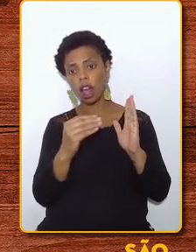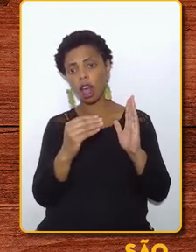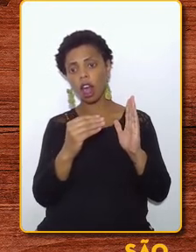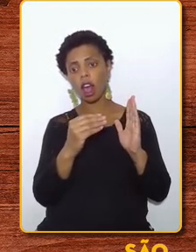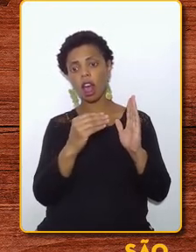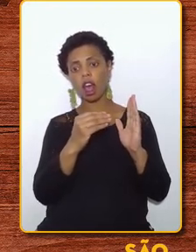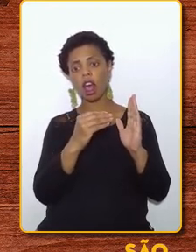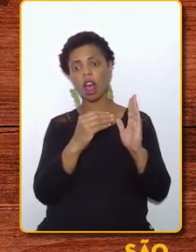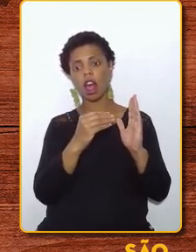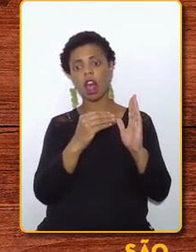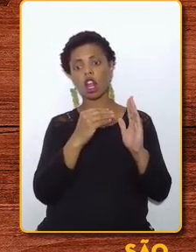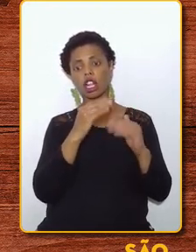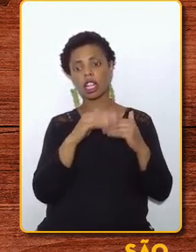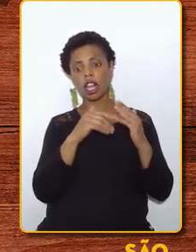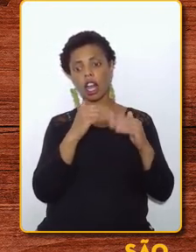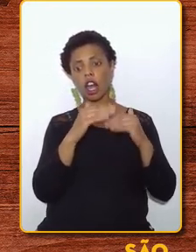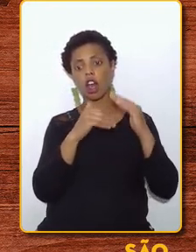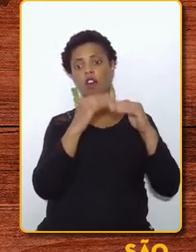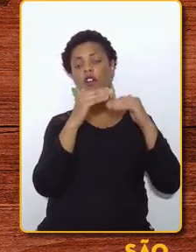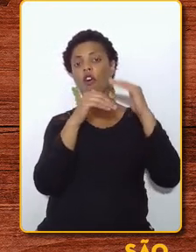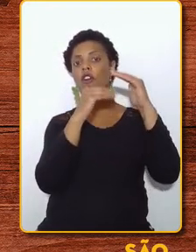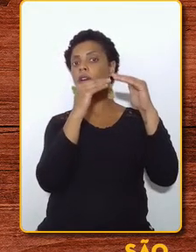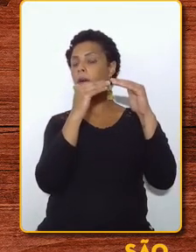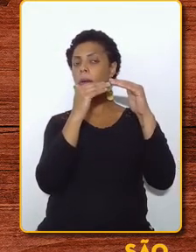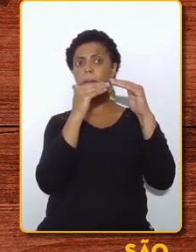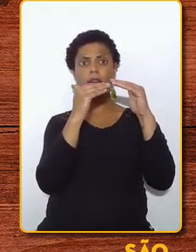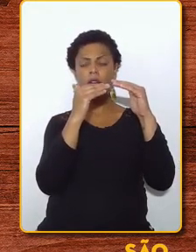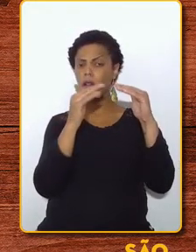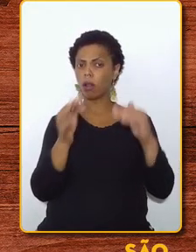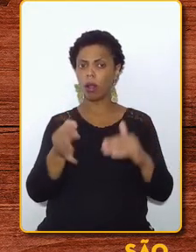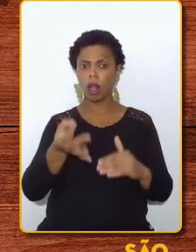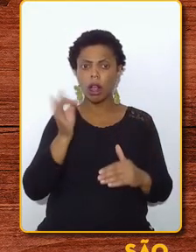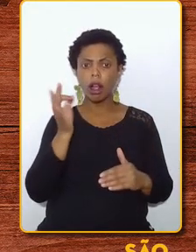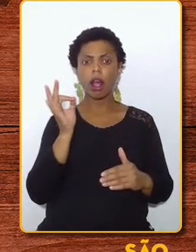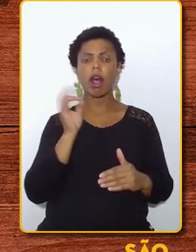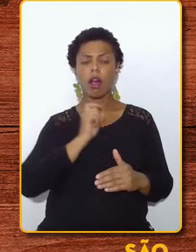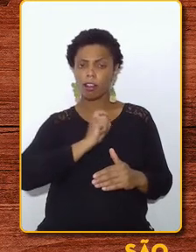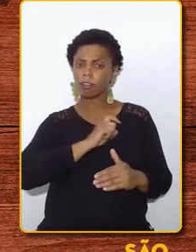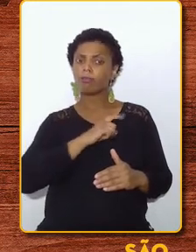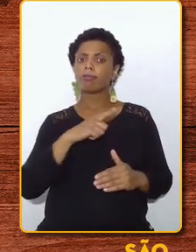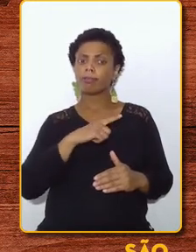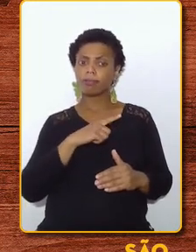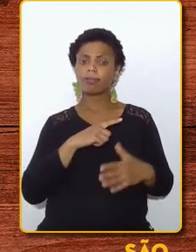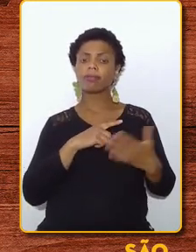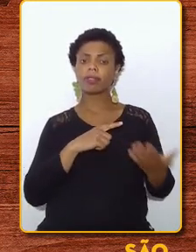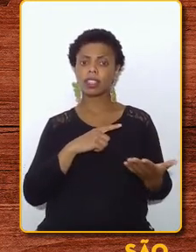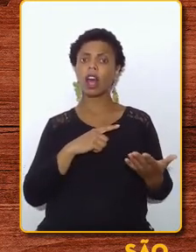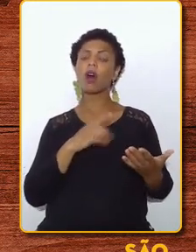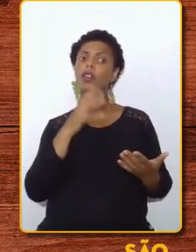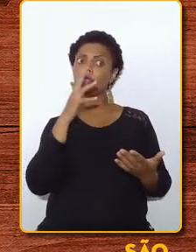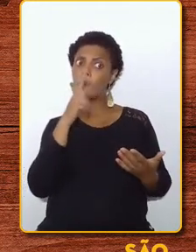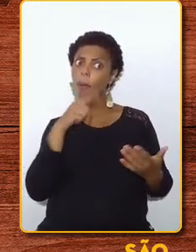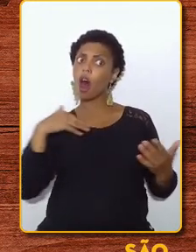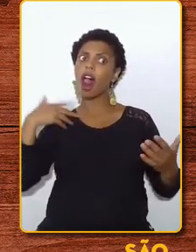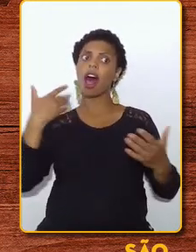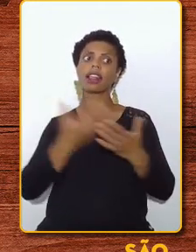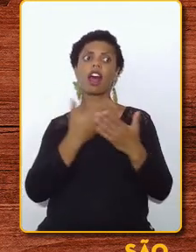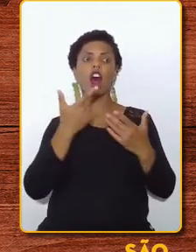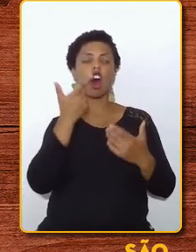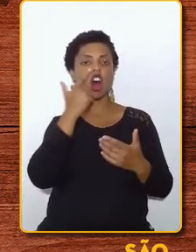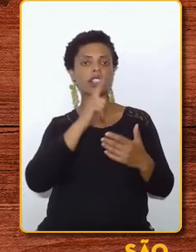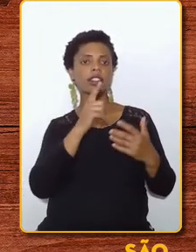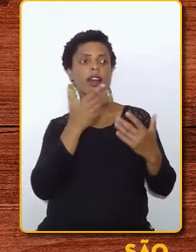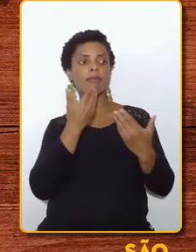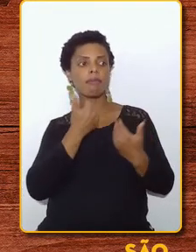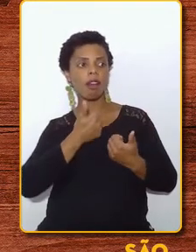de desenvolvimento extremamente perverso. Então, vai alguns dias para nós avançar, porque é uma lógica, é um sistema que se